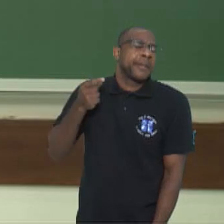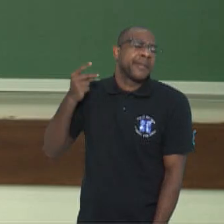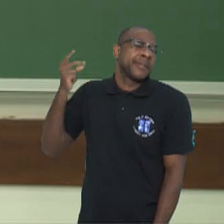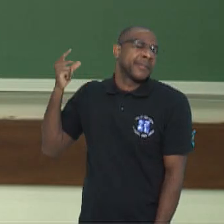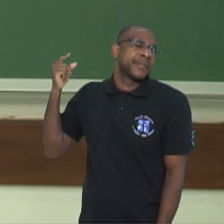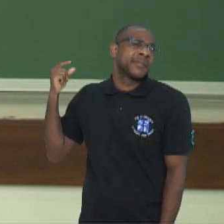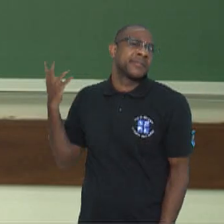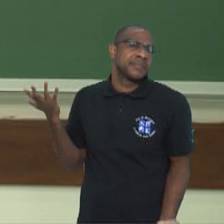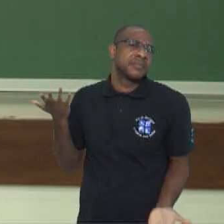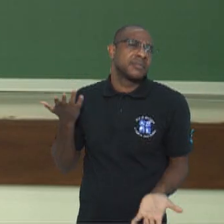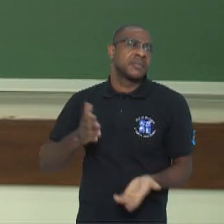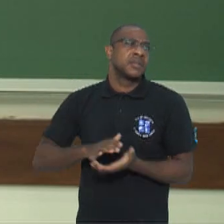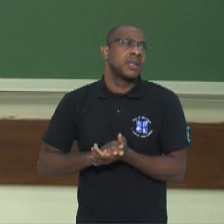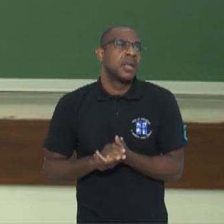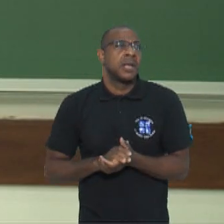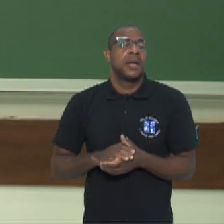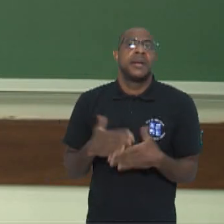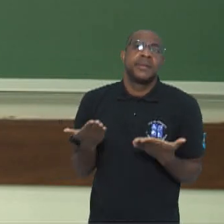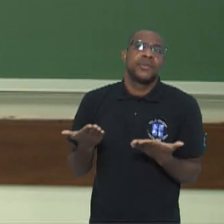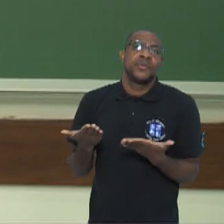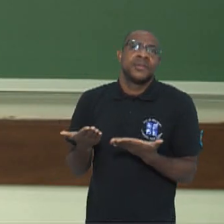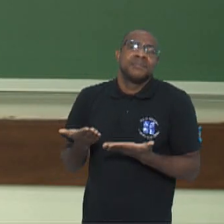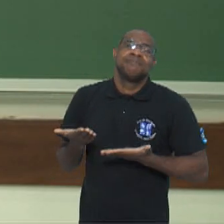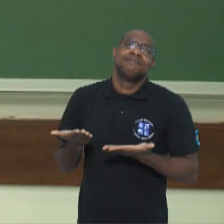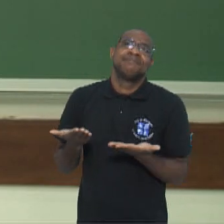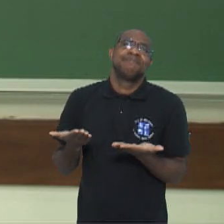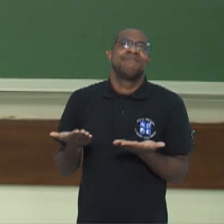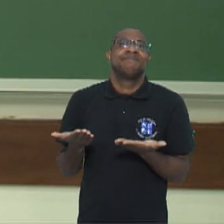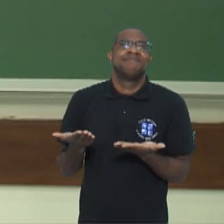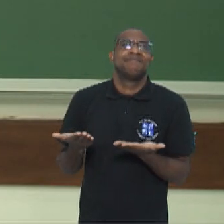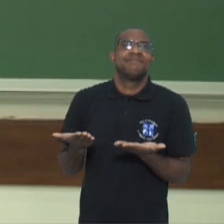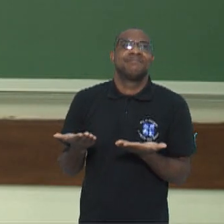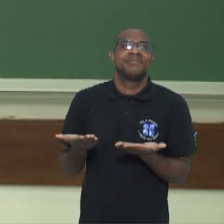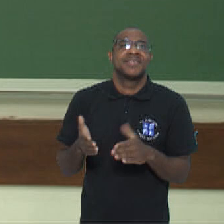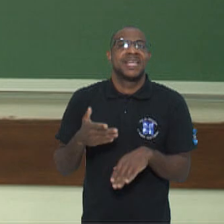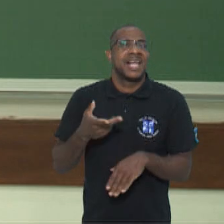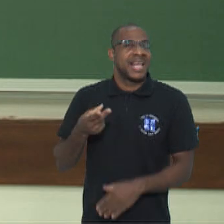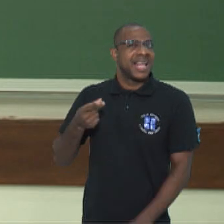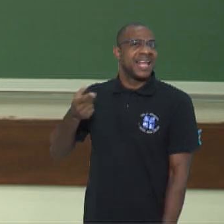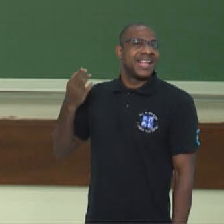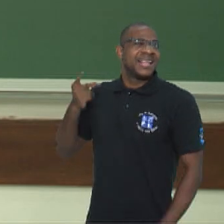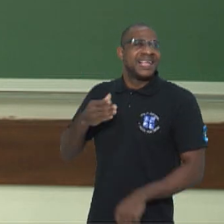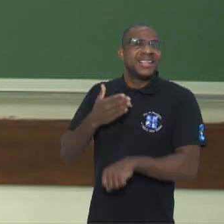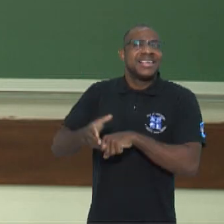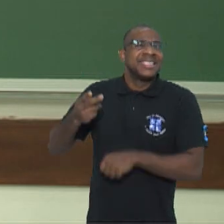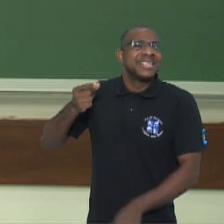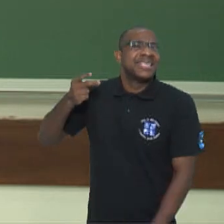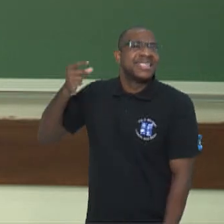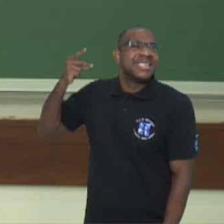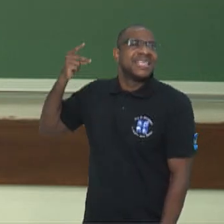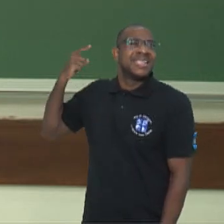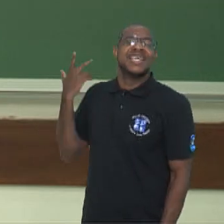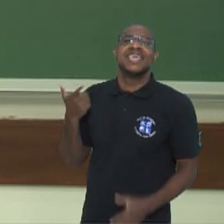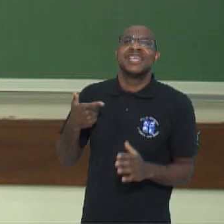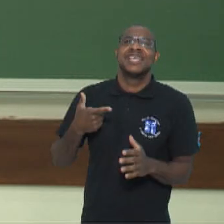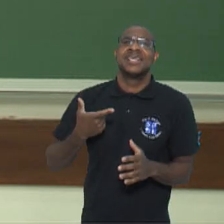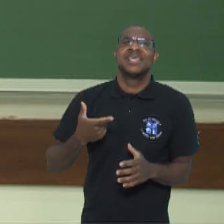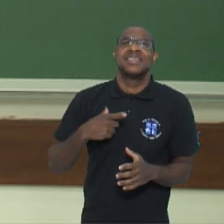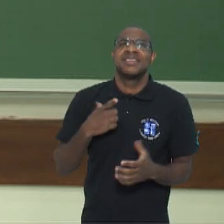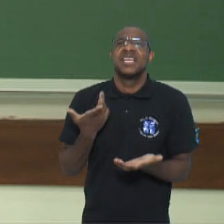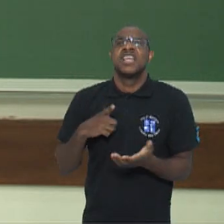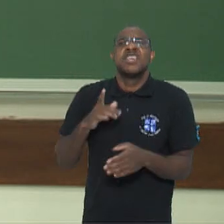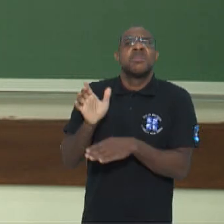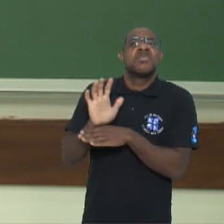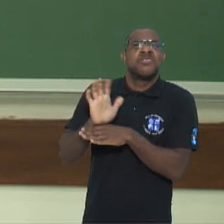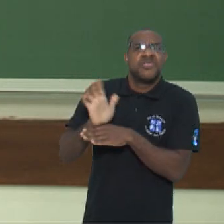Então, a gente não considera a prática de subir montanhas da antiguidade em que os fins eram fins